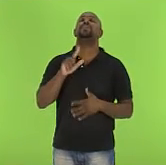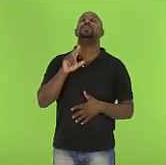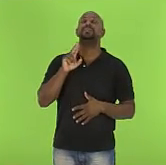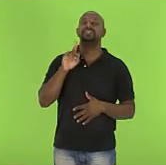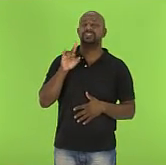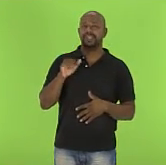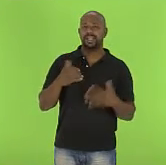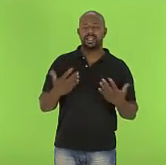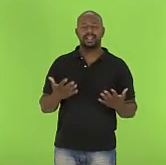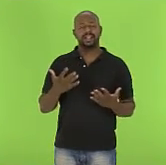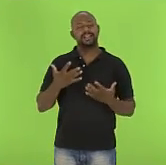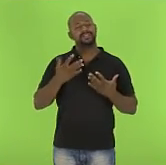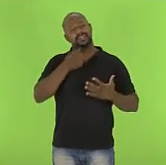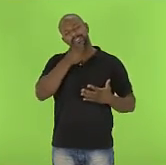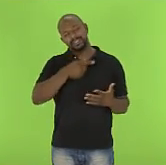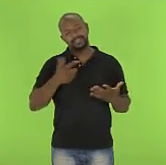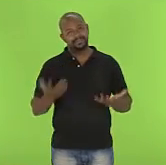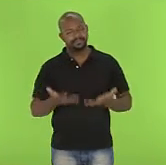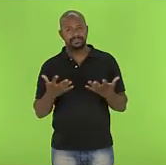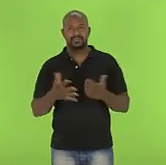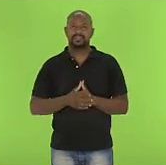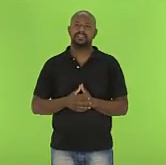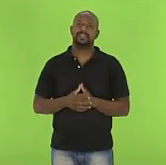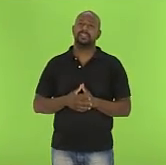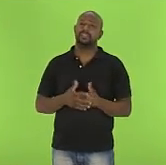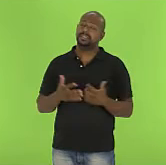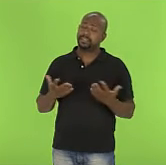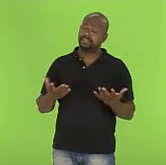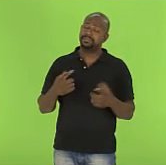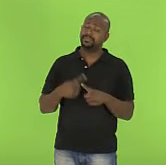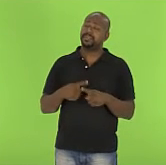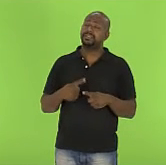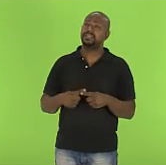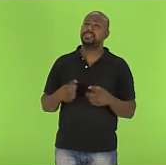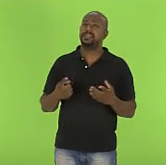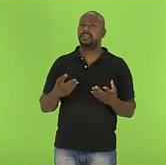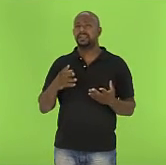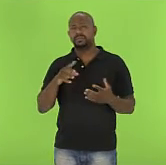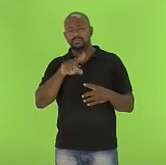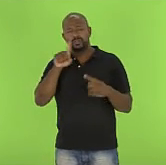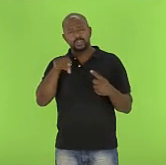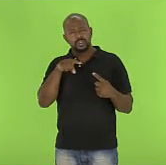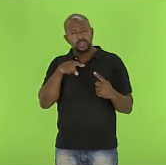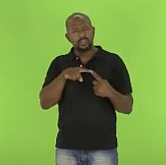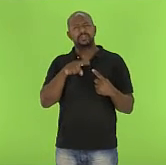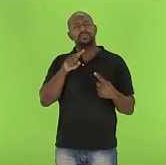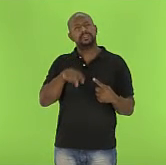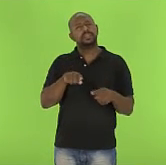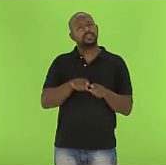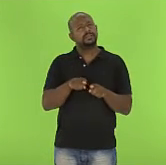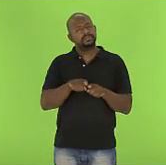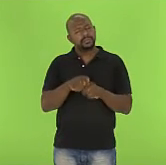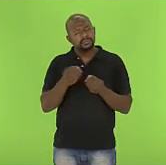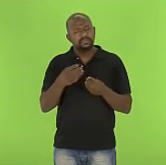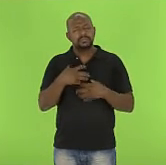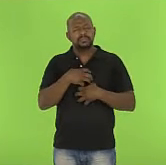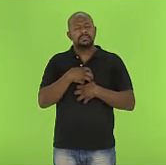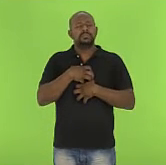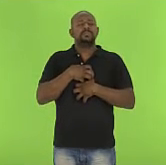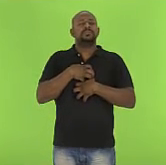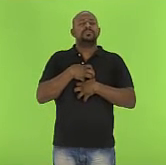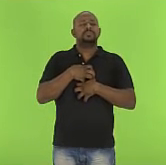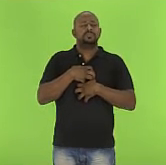uma forma lúdica, de uma forma bem-humorada, né? Sim, porque um dos objetivos também é trazer